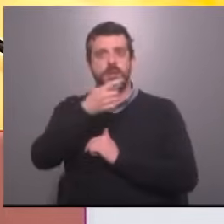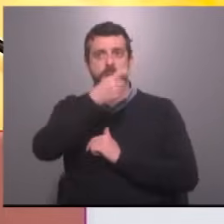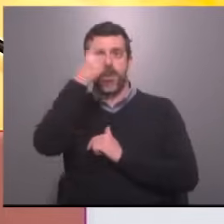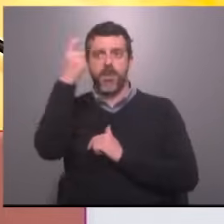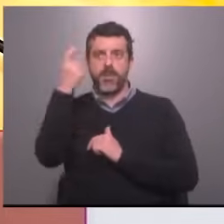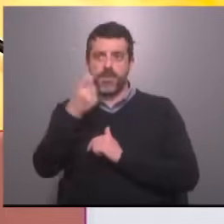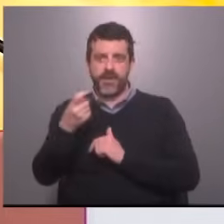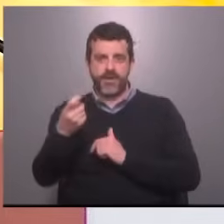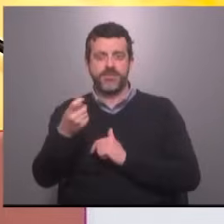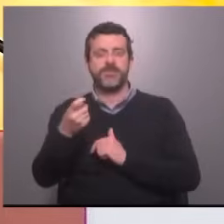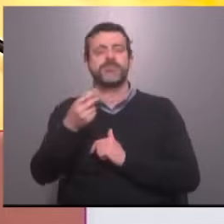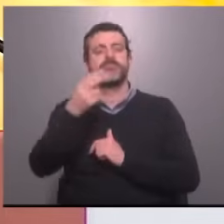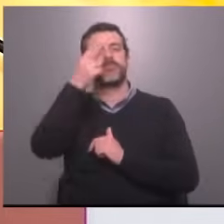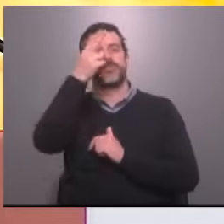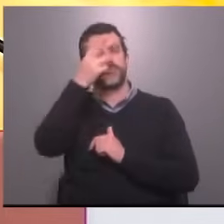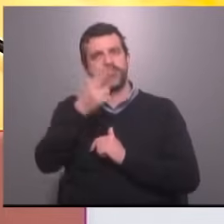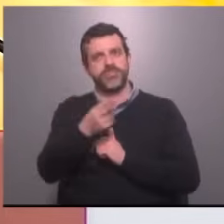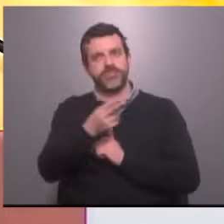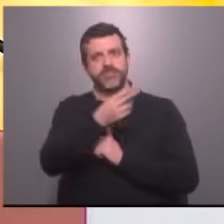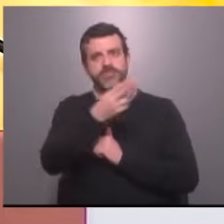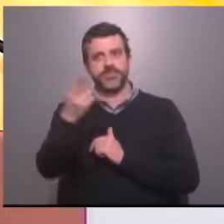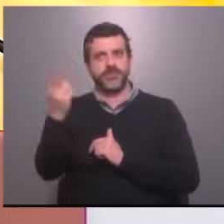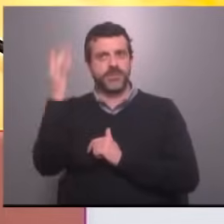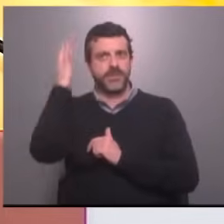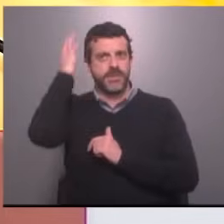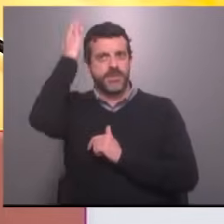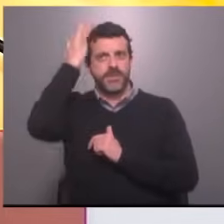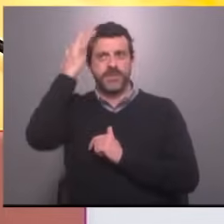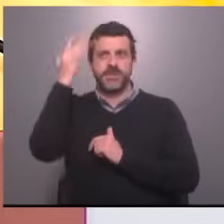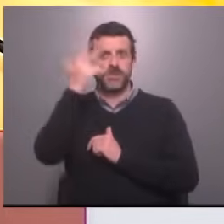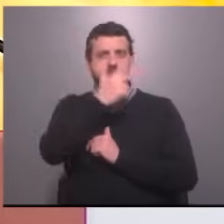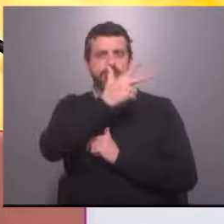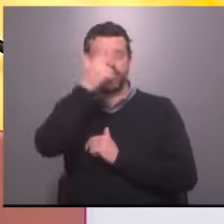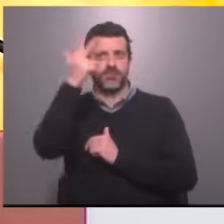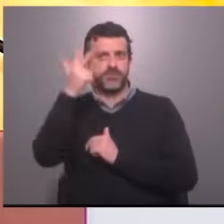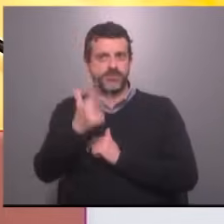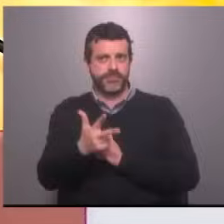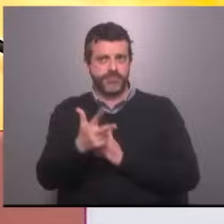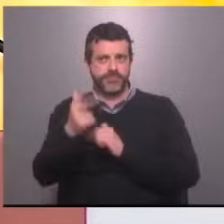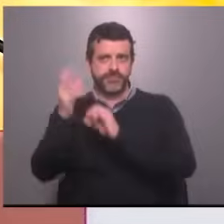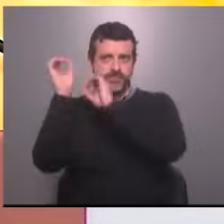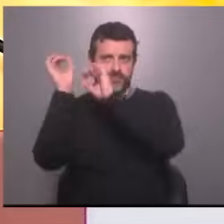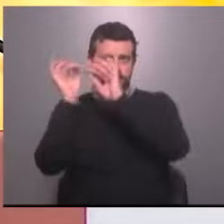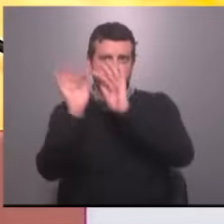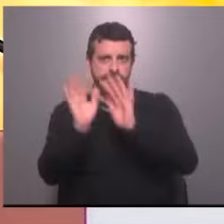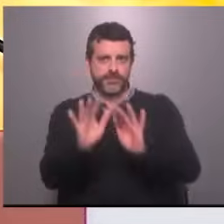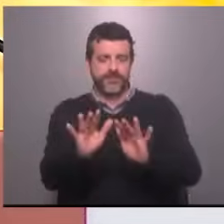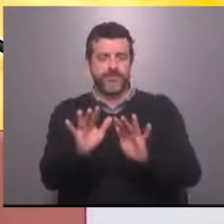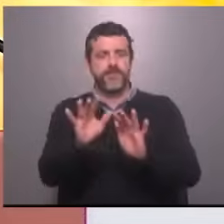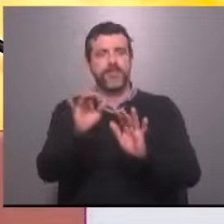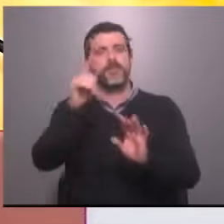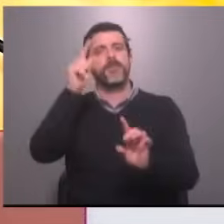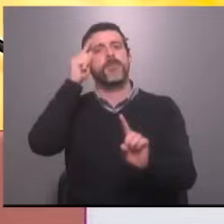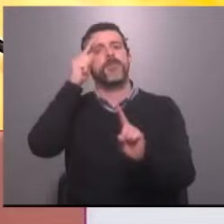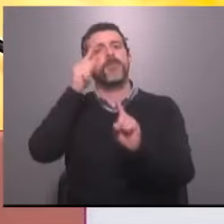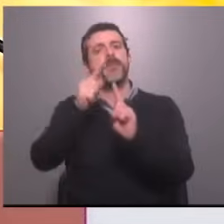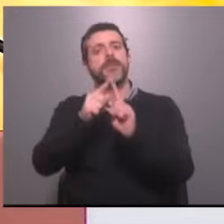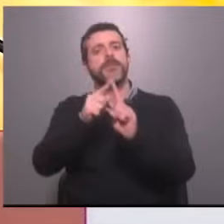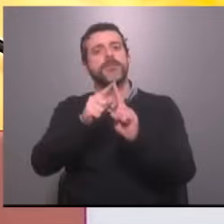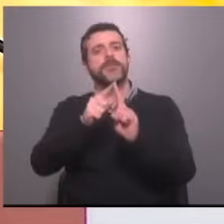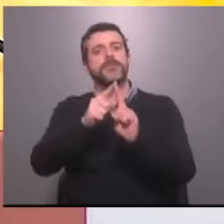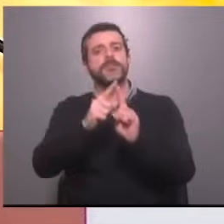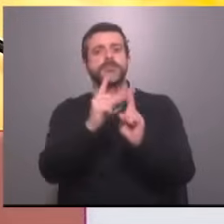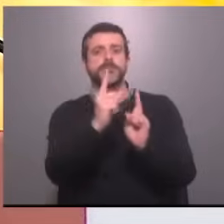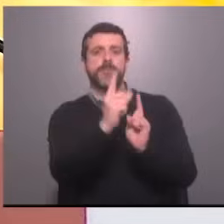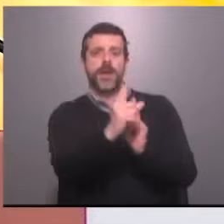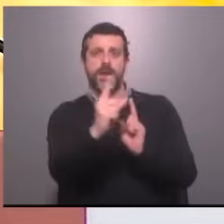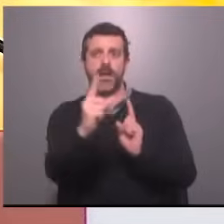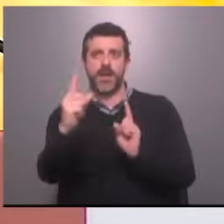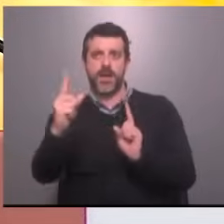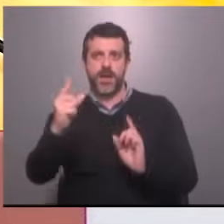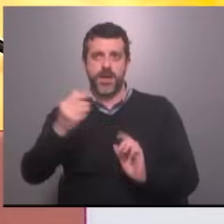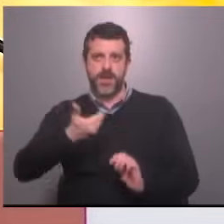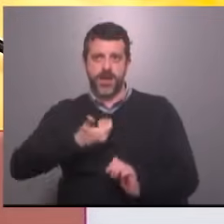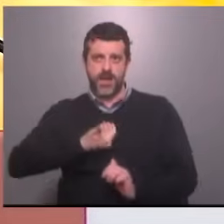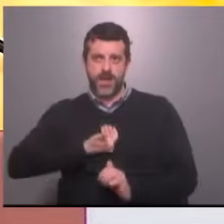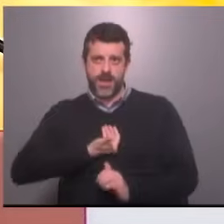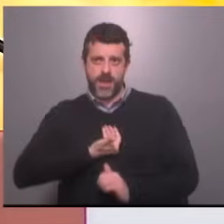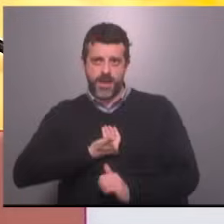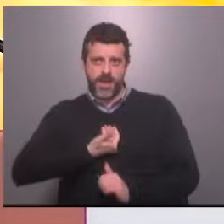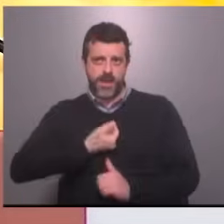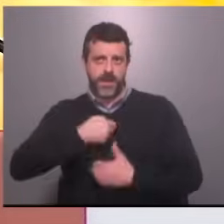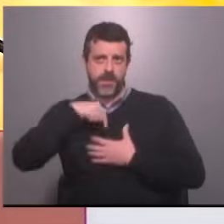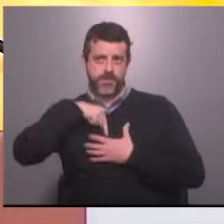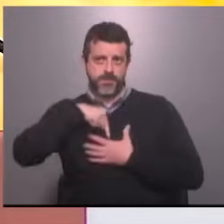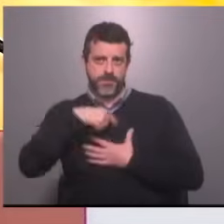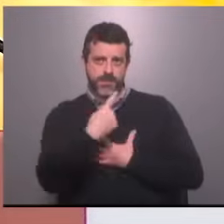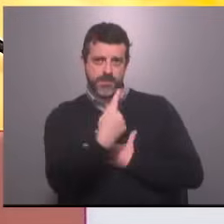O Deus da paz vos santifique totalmente, para que todo o vosso ser,